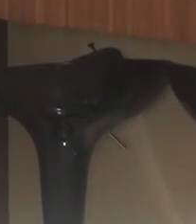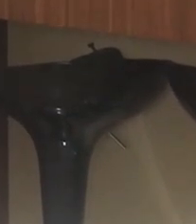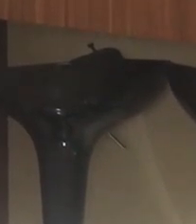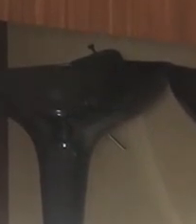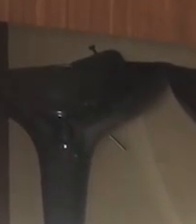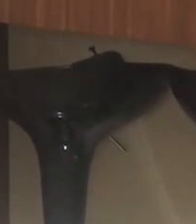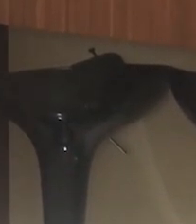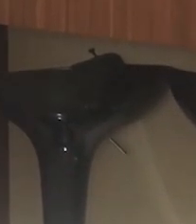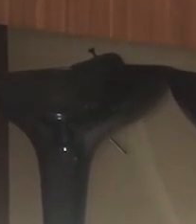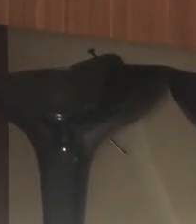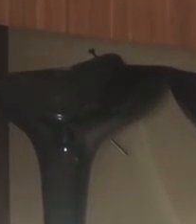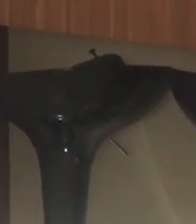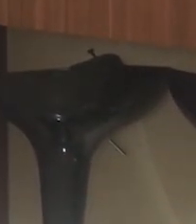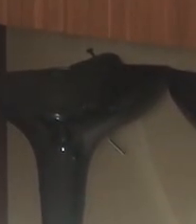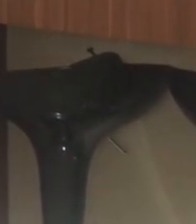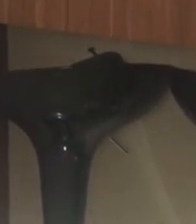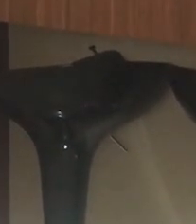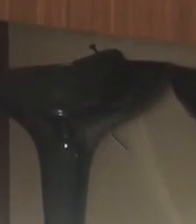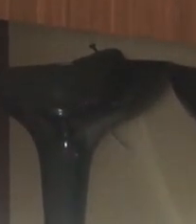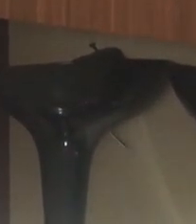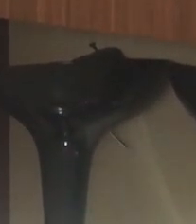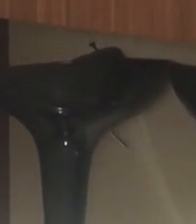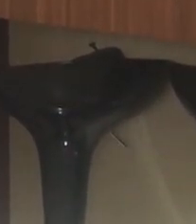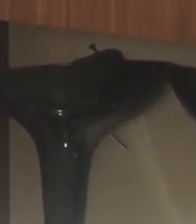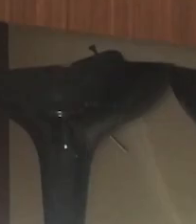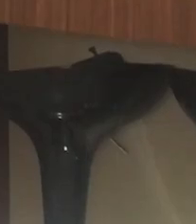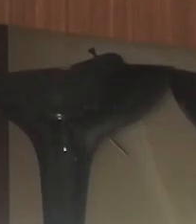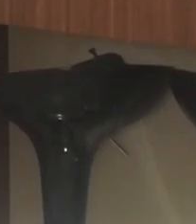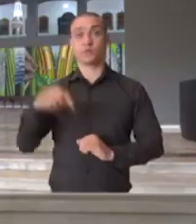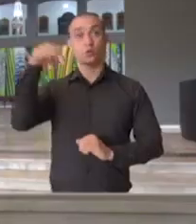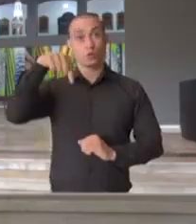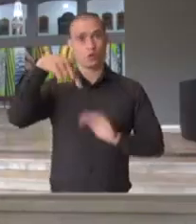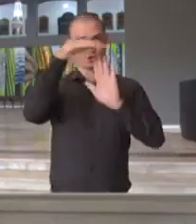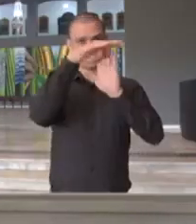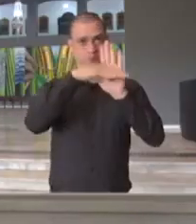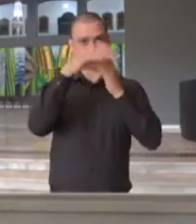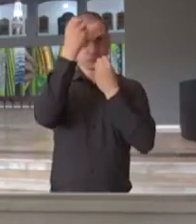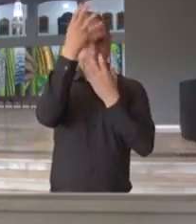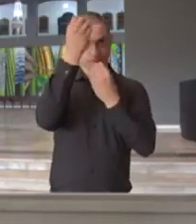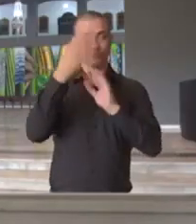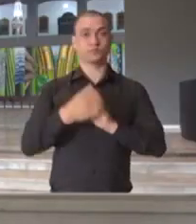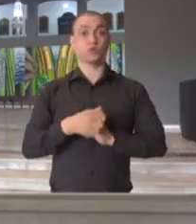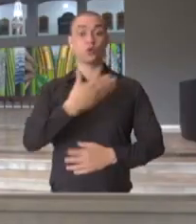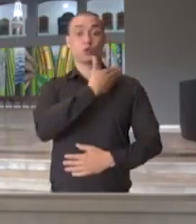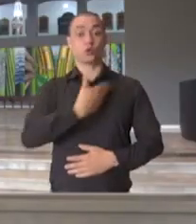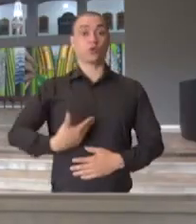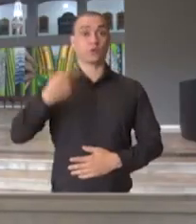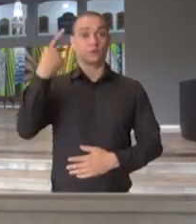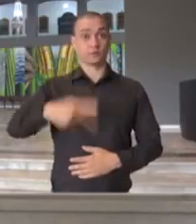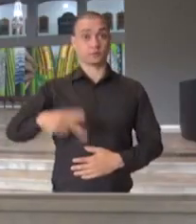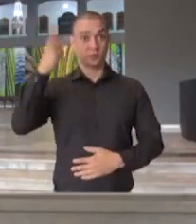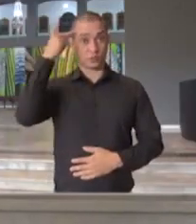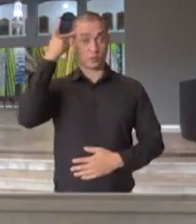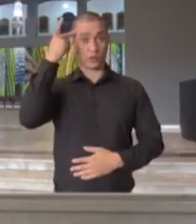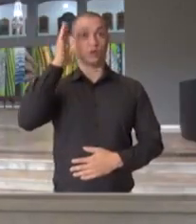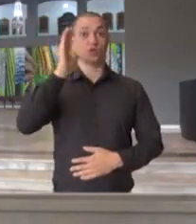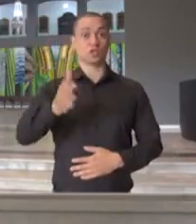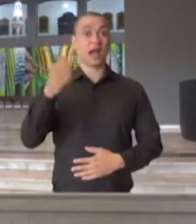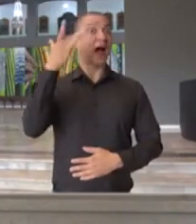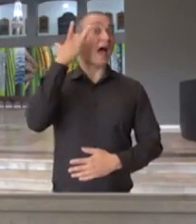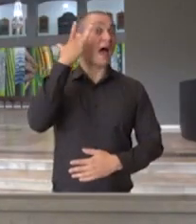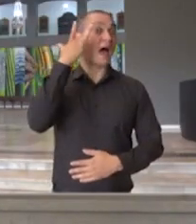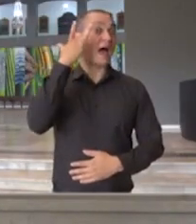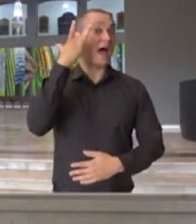Bandeirantes e anunciou medidas para o enfrentamento à Covid-19. O governo do estado de São Paulo libera, partir de